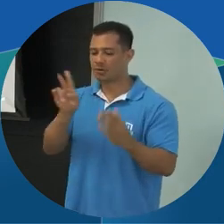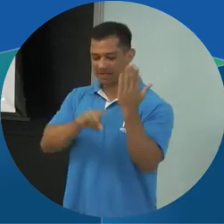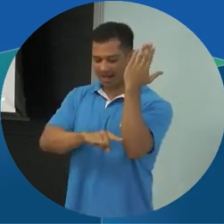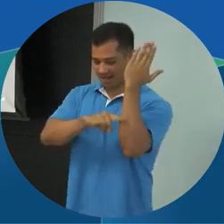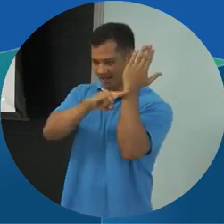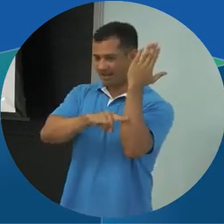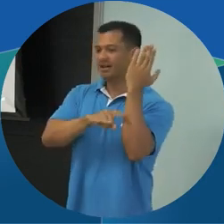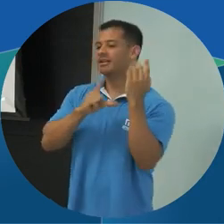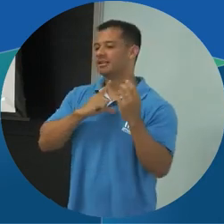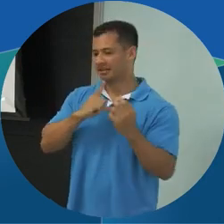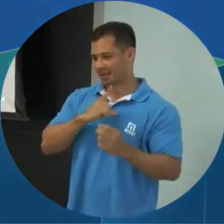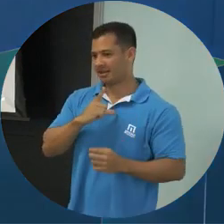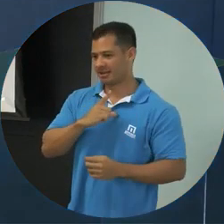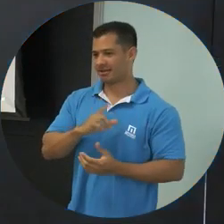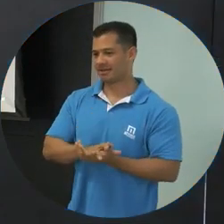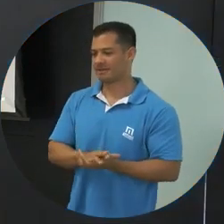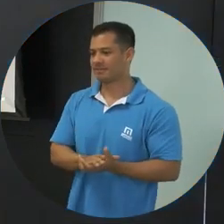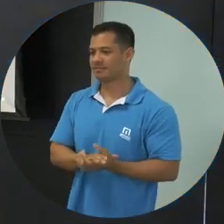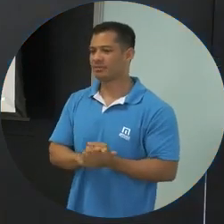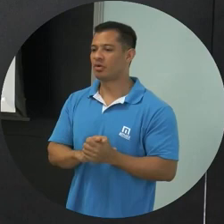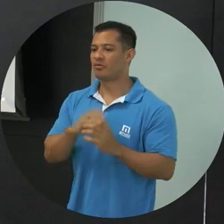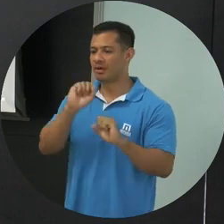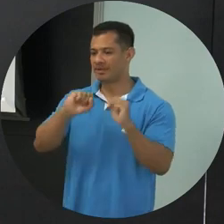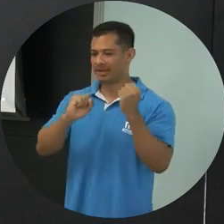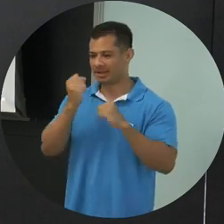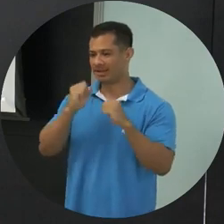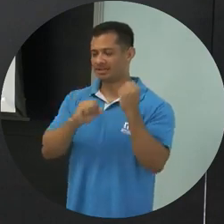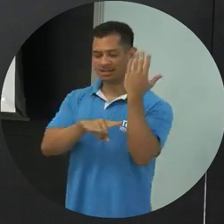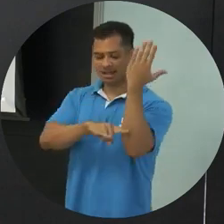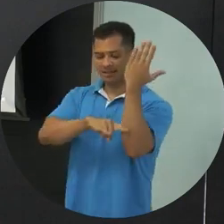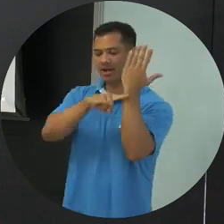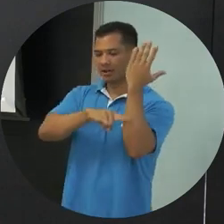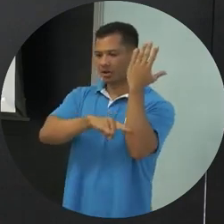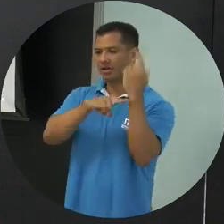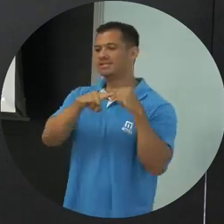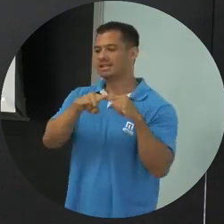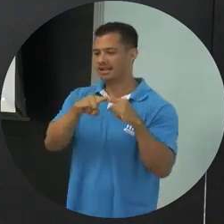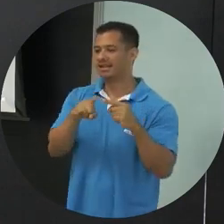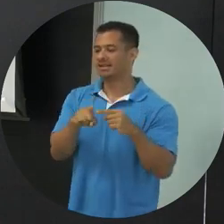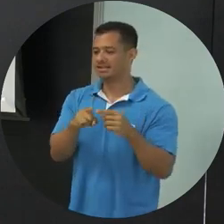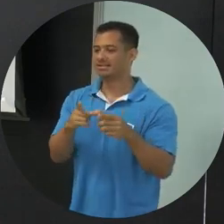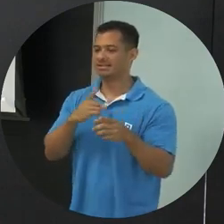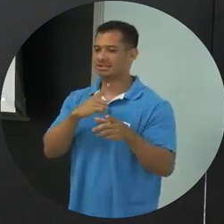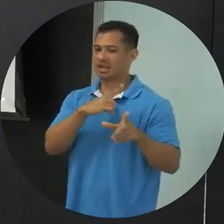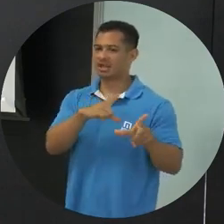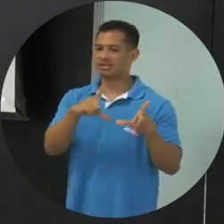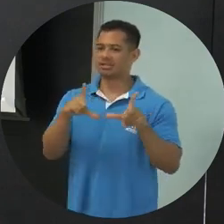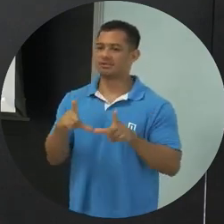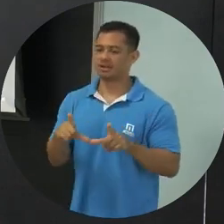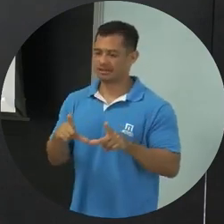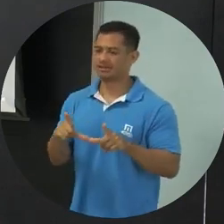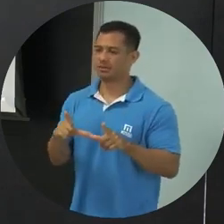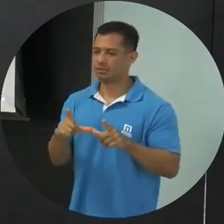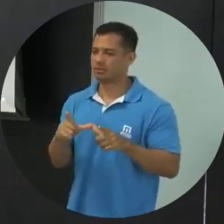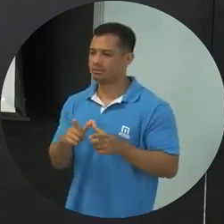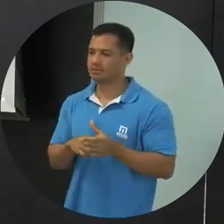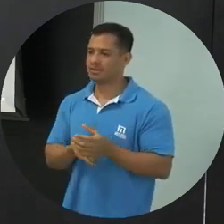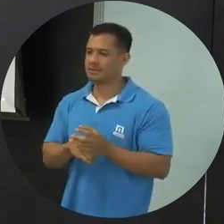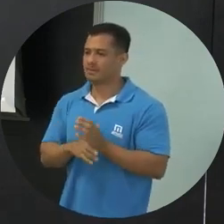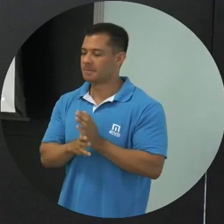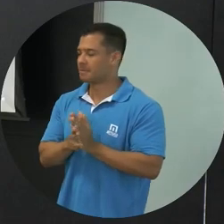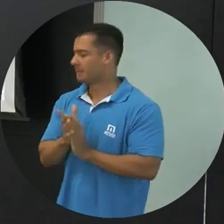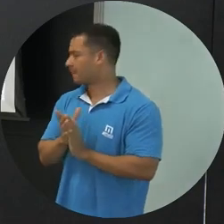equipamento, os fabricantes de plataformas elevatórias eles disponibilizam isso para a gente poder fazer esse tipo de